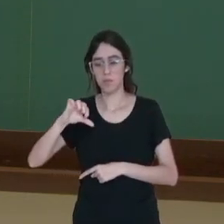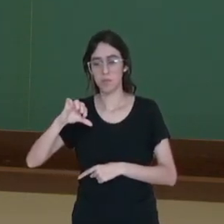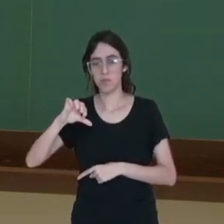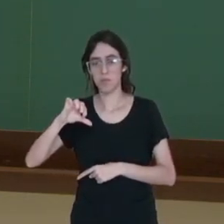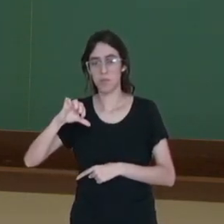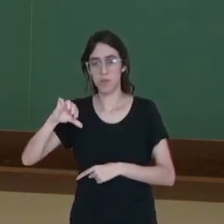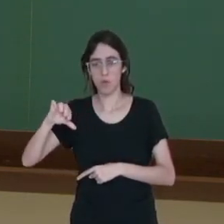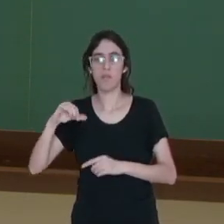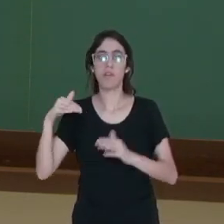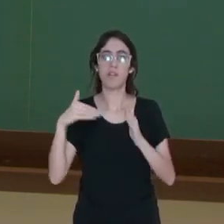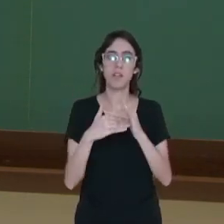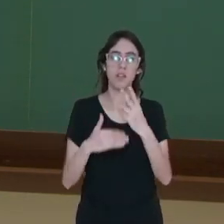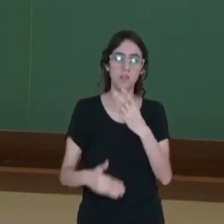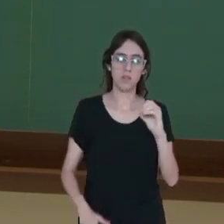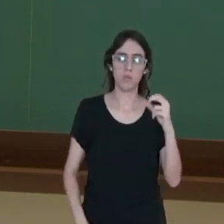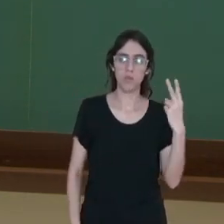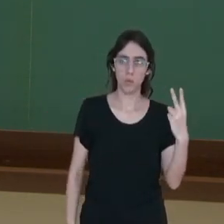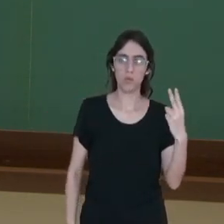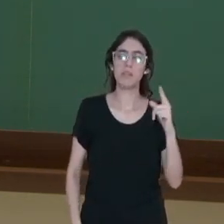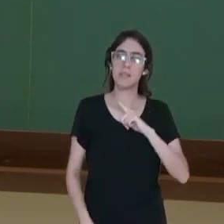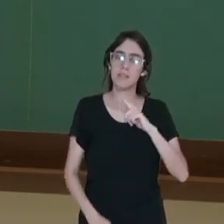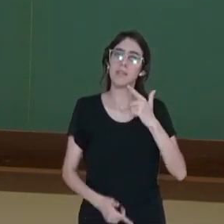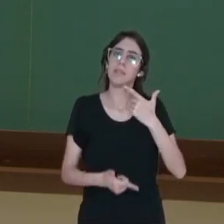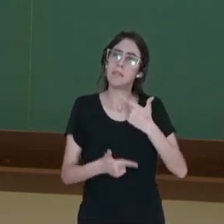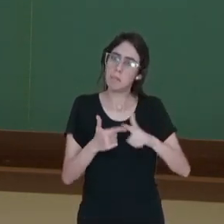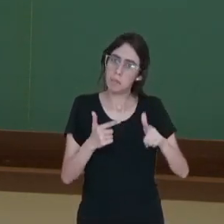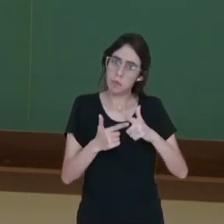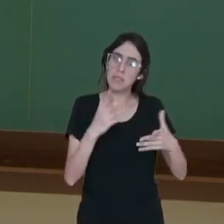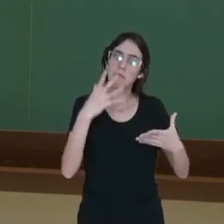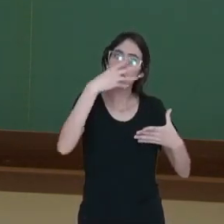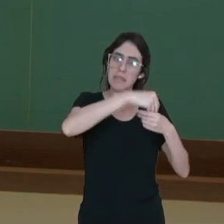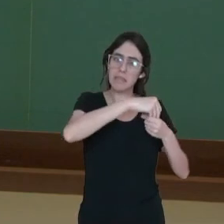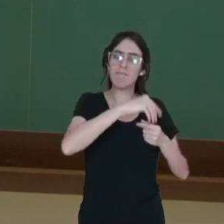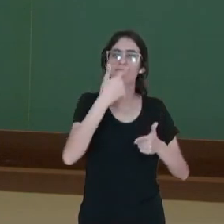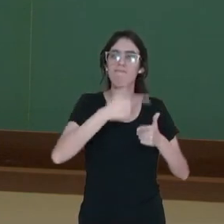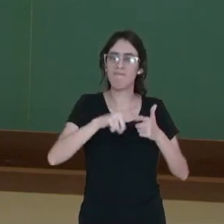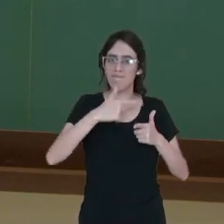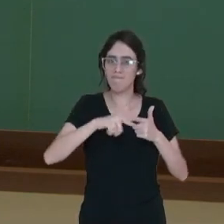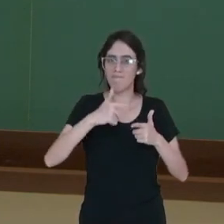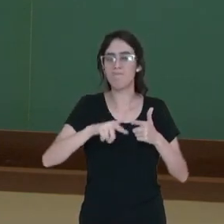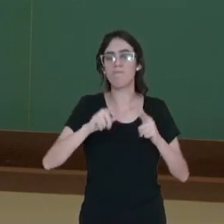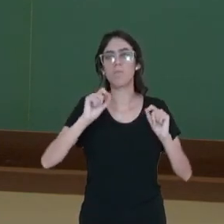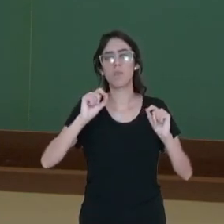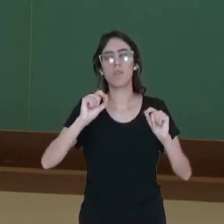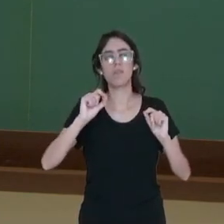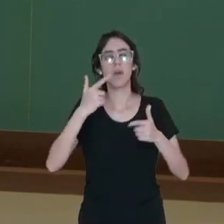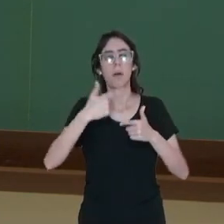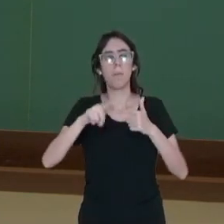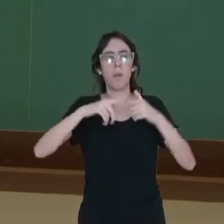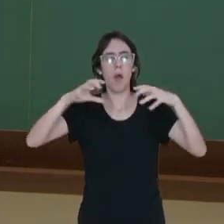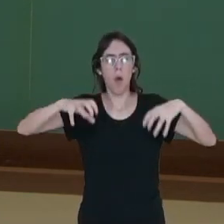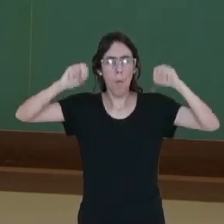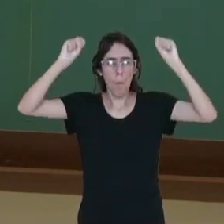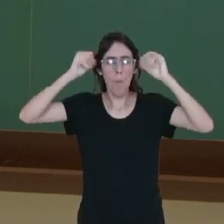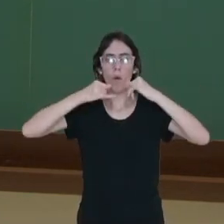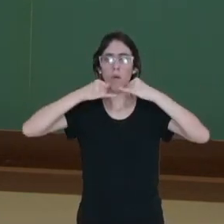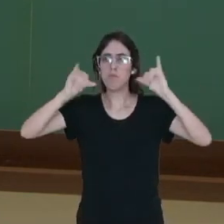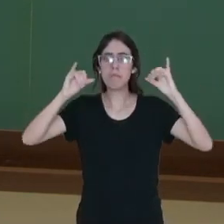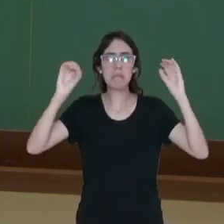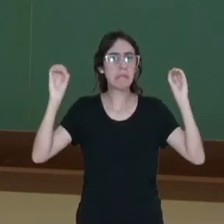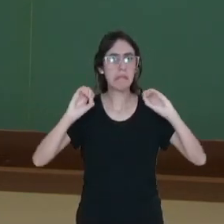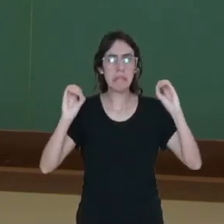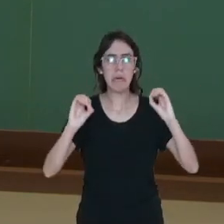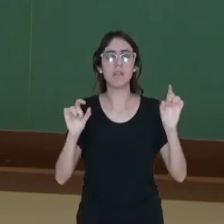foi marcado por muitas crises internas e externas. Crises internas, a crise do apagão. Crises externas aí